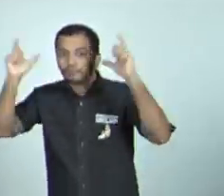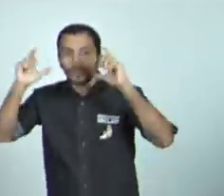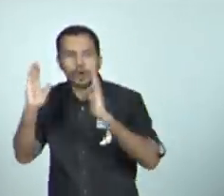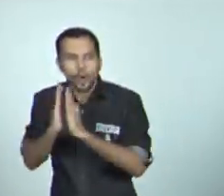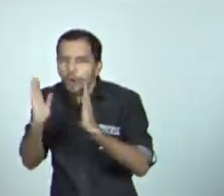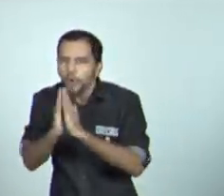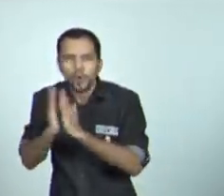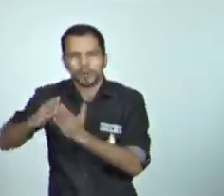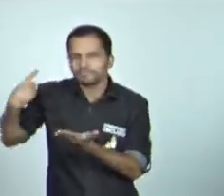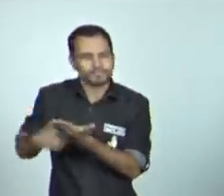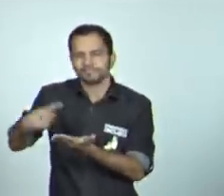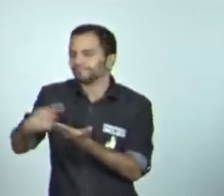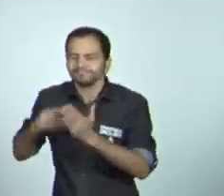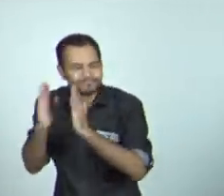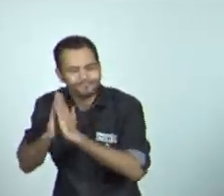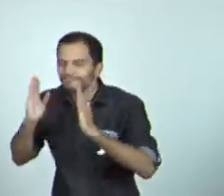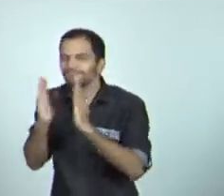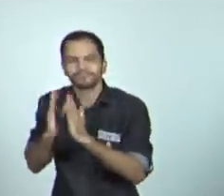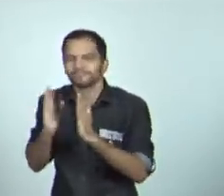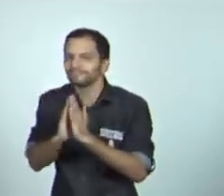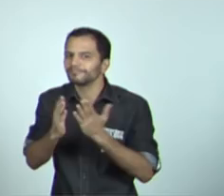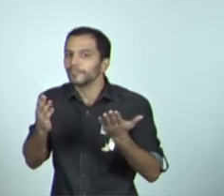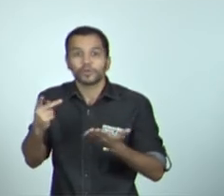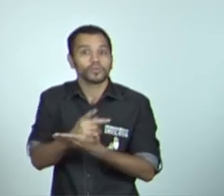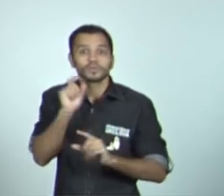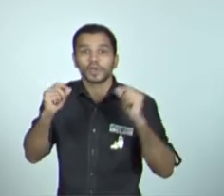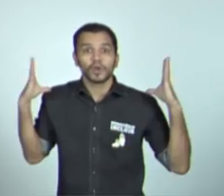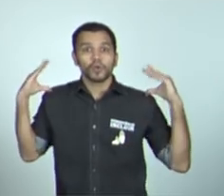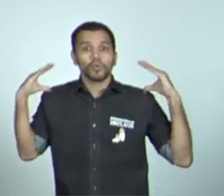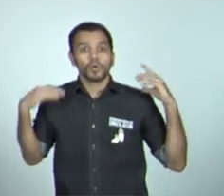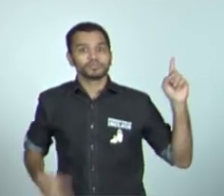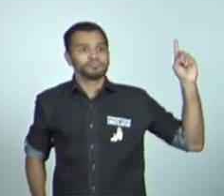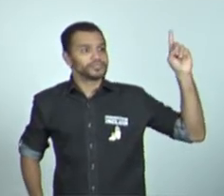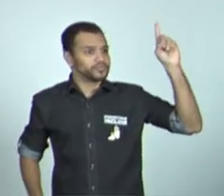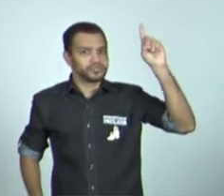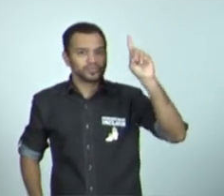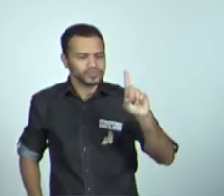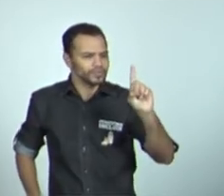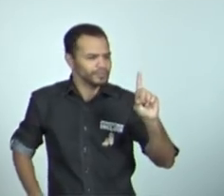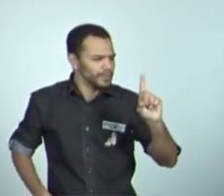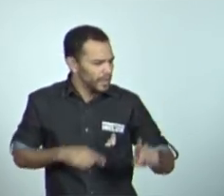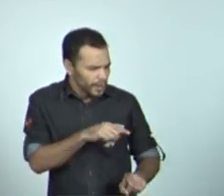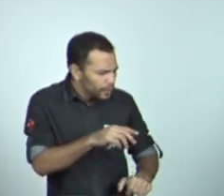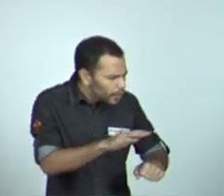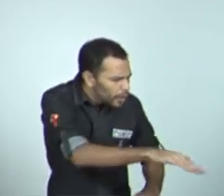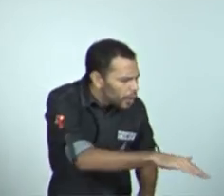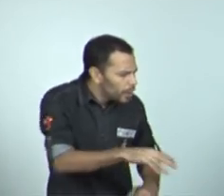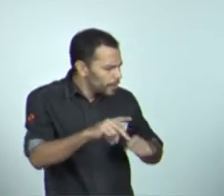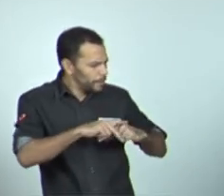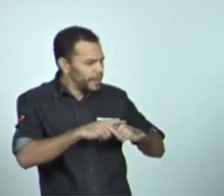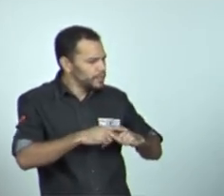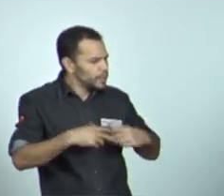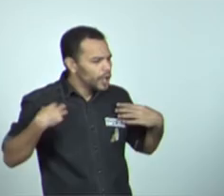orando por ele orando por ele e aí o anjo seu aparece na cela e fala pedro bota essa daí aí ó bota roupa aí cara